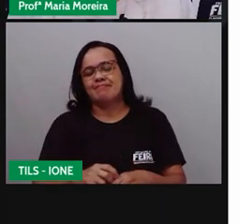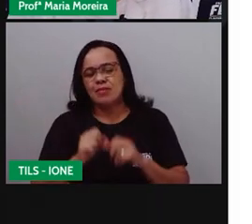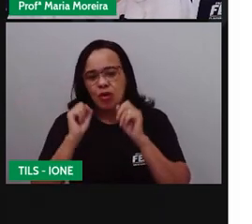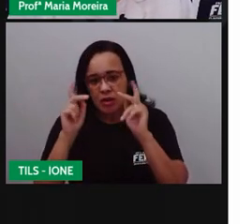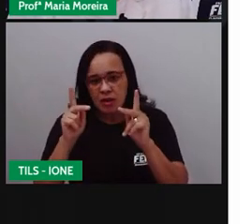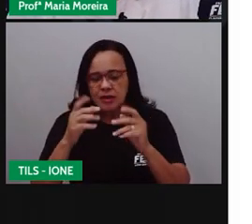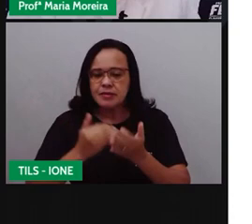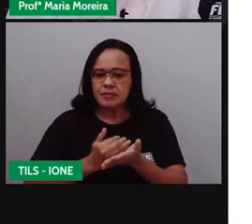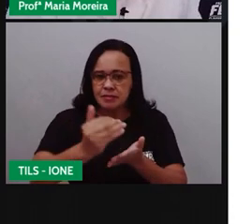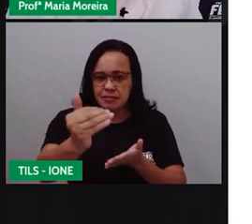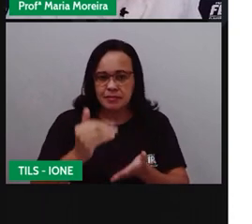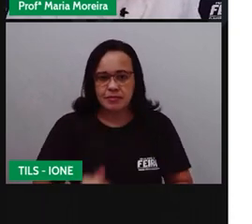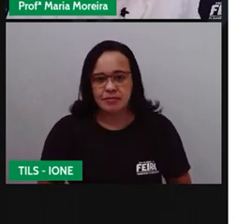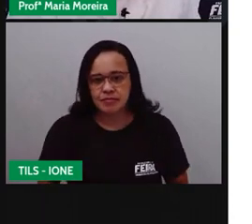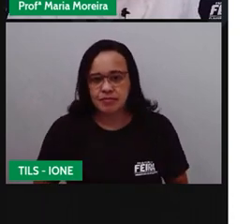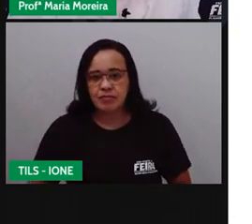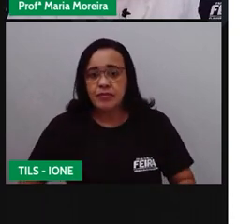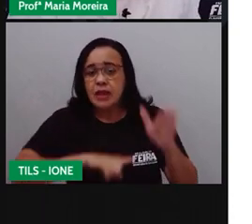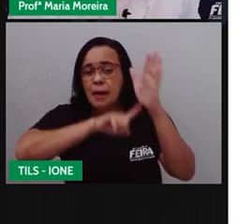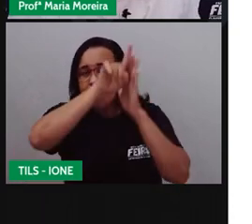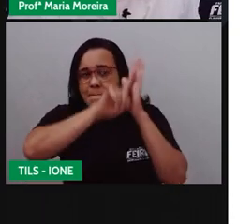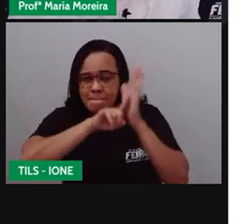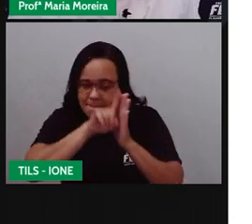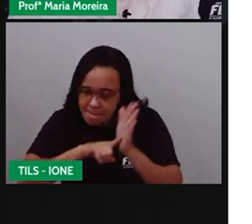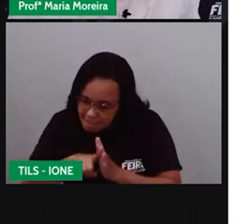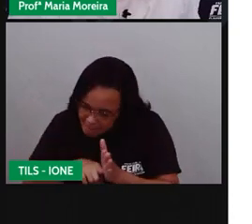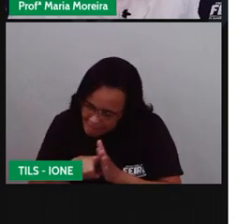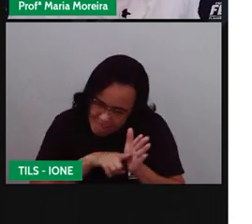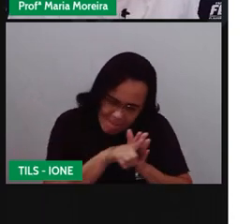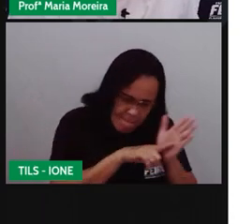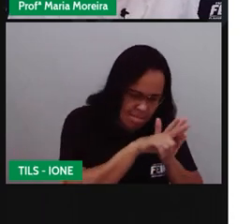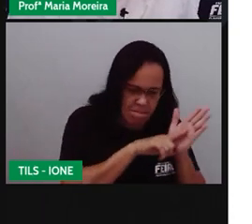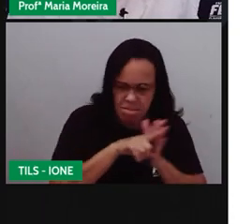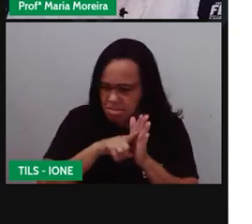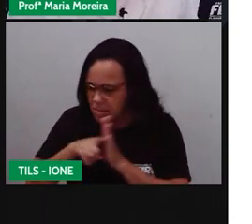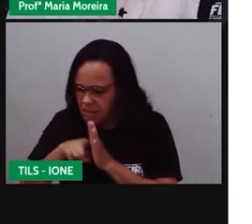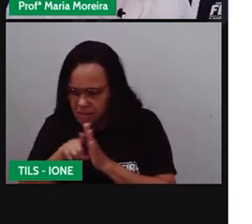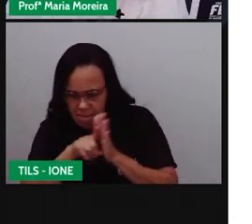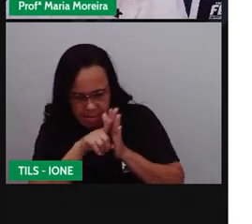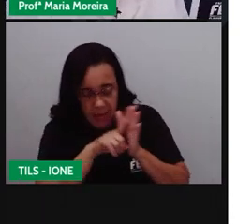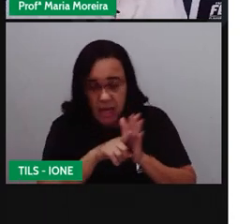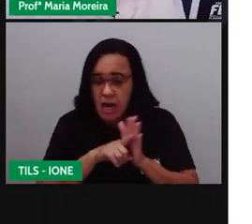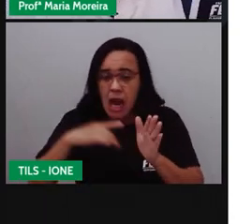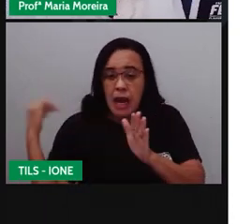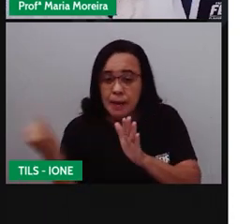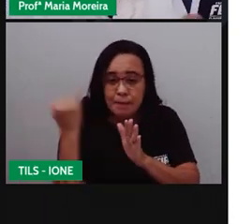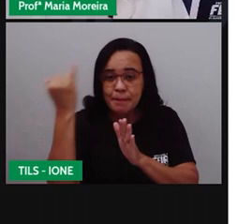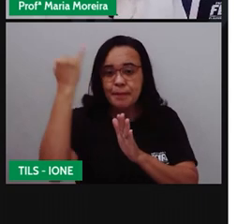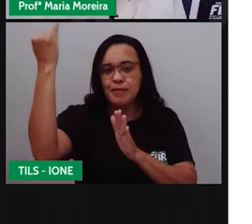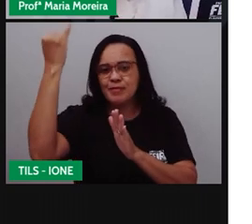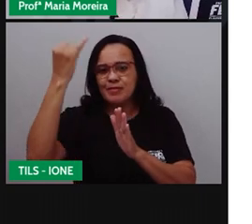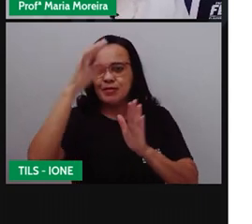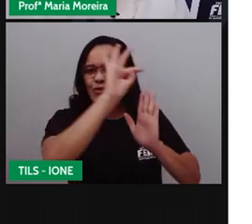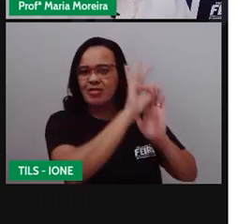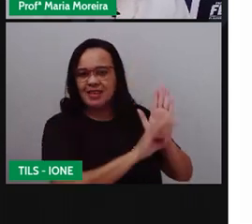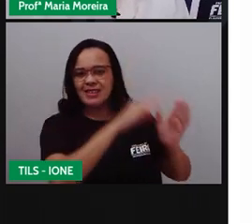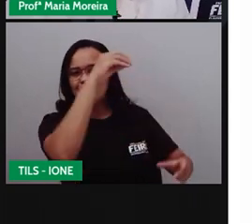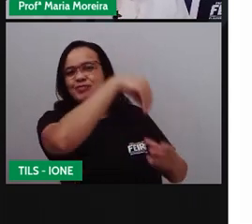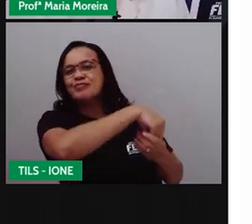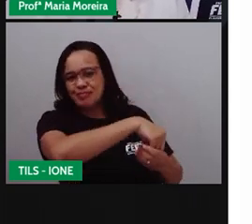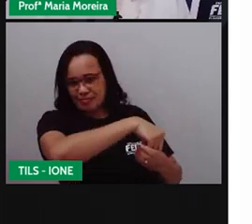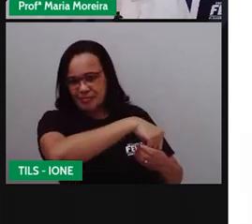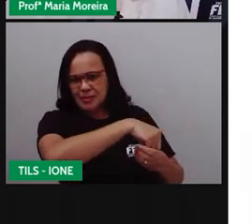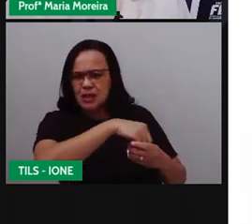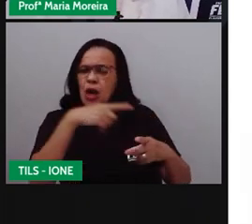Vamos lá. Pesquisar e coletar materiais são essenciais para o texto, né? Para que o texto tenha